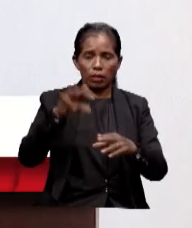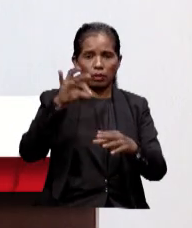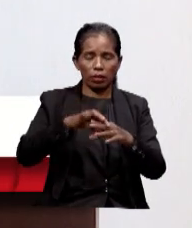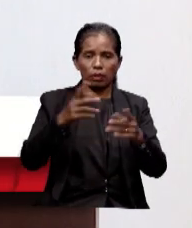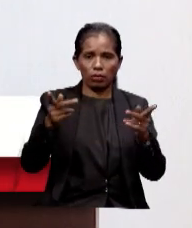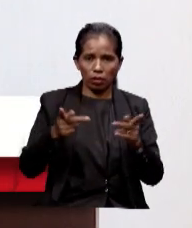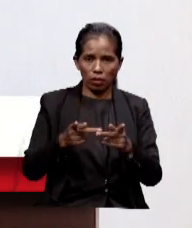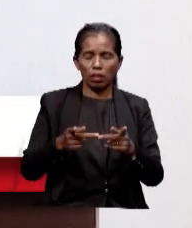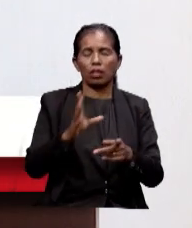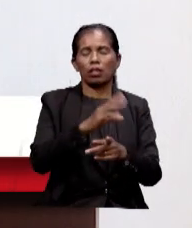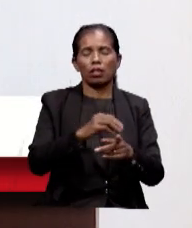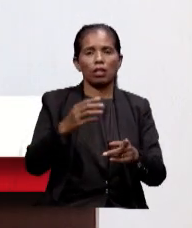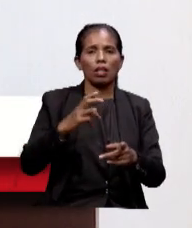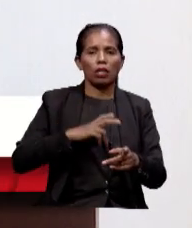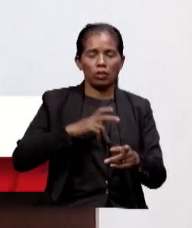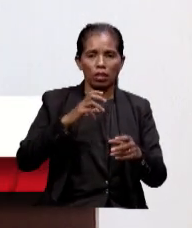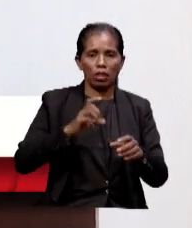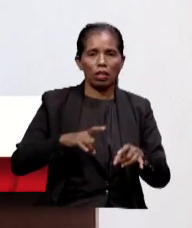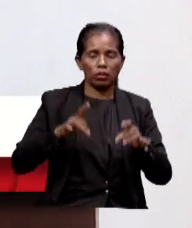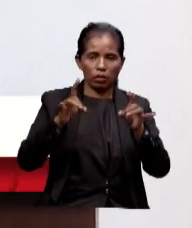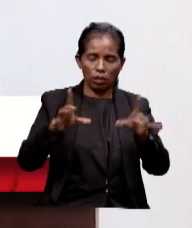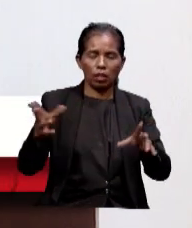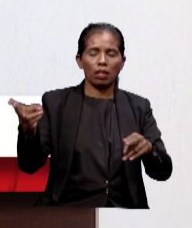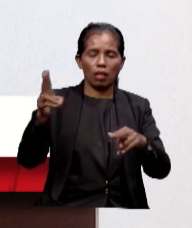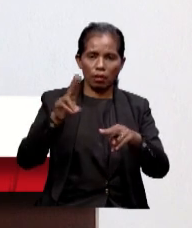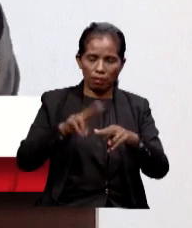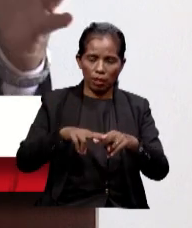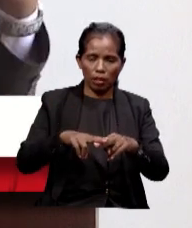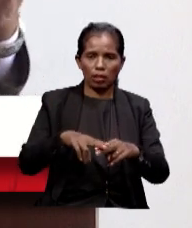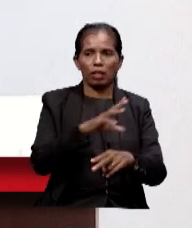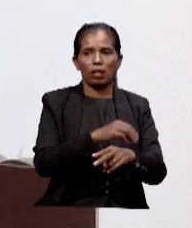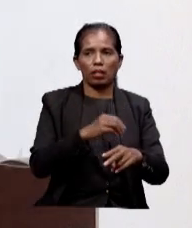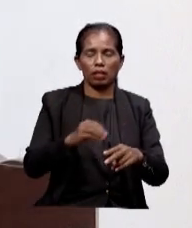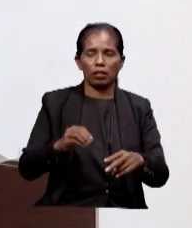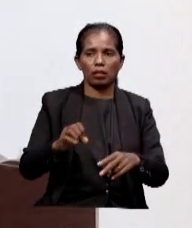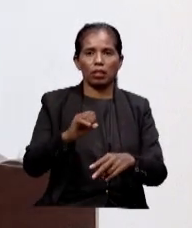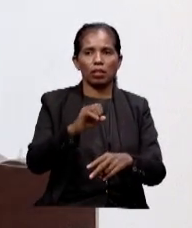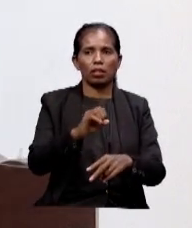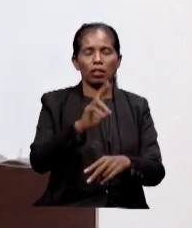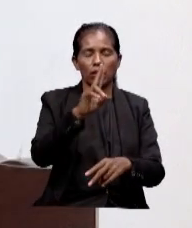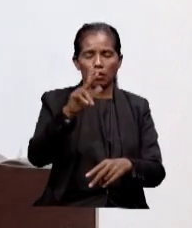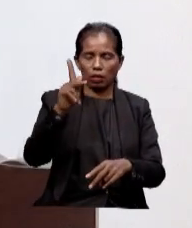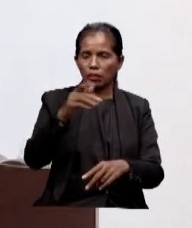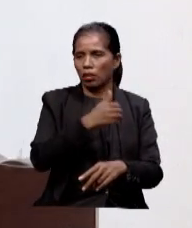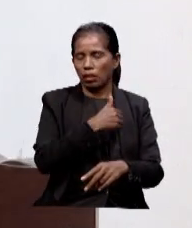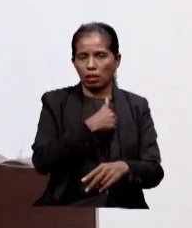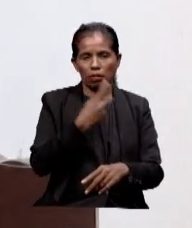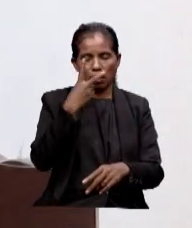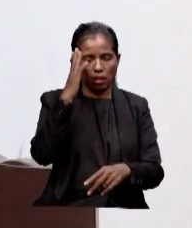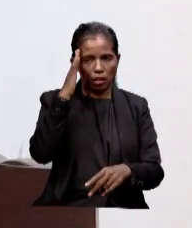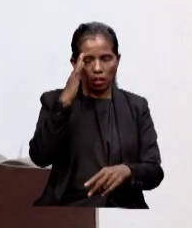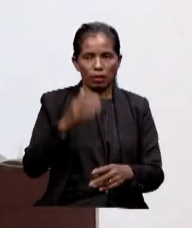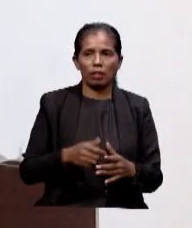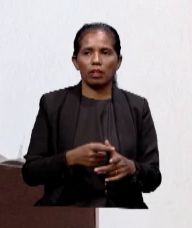Austrália aumenta, ia Portugal aumenta, menos Inglaterra no maxira vele a saída, também Inglaterra se ia sair do Tuan, ne a Tiara e Filafali.